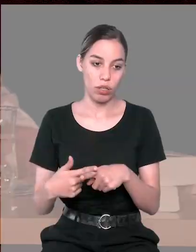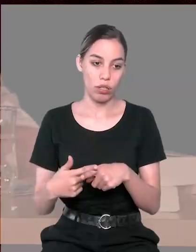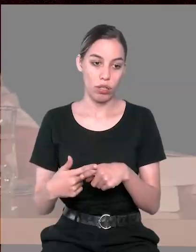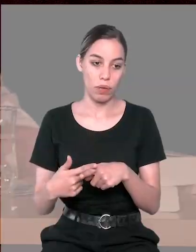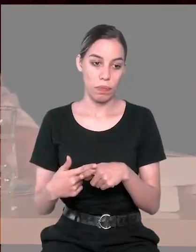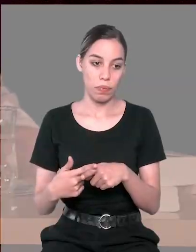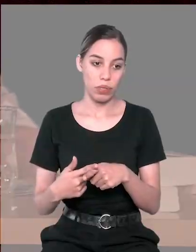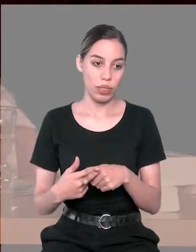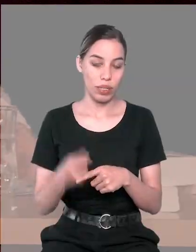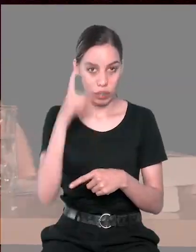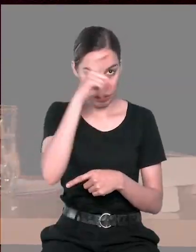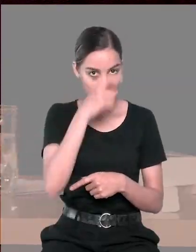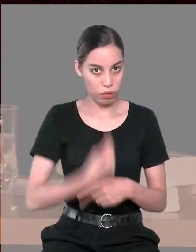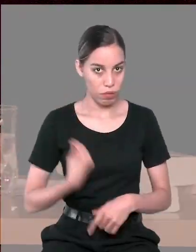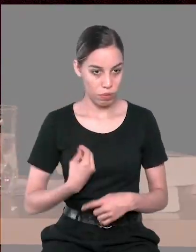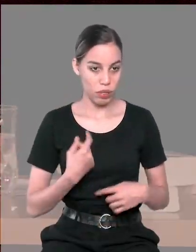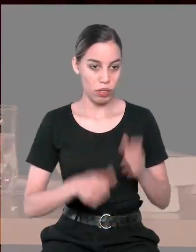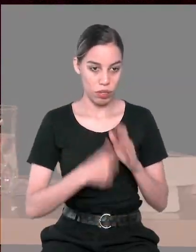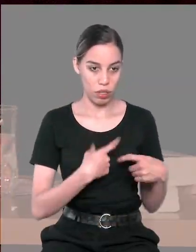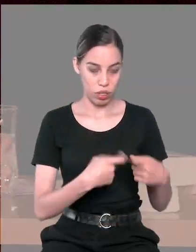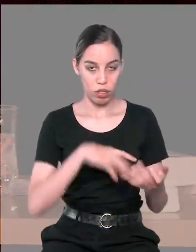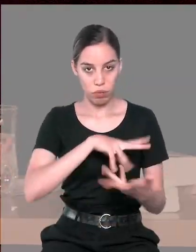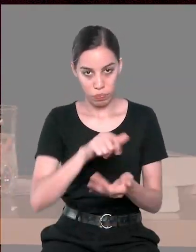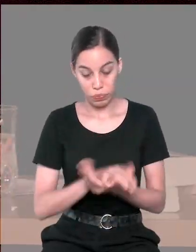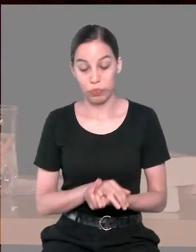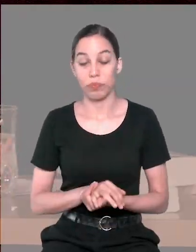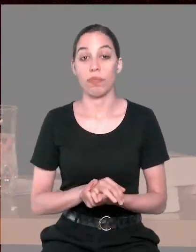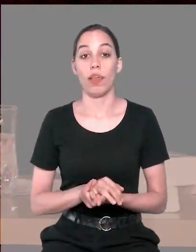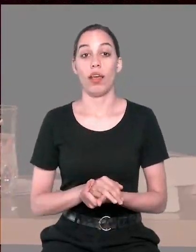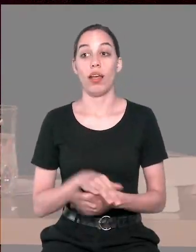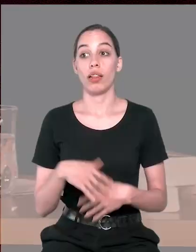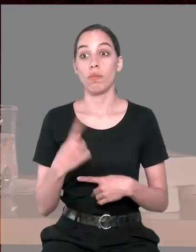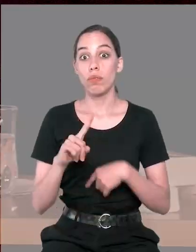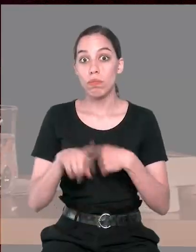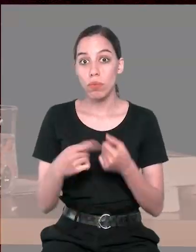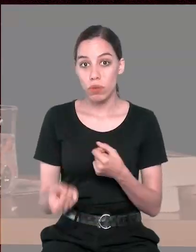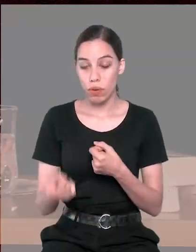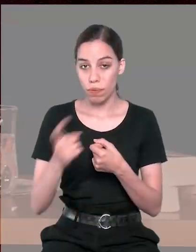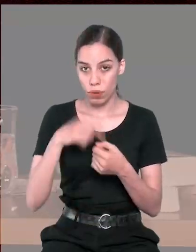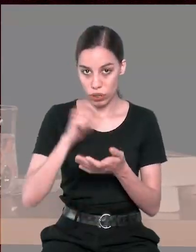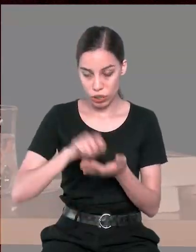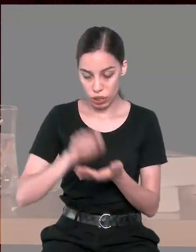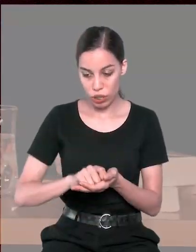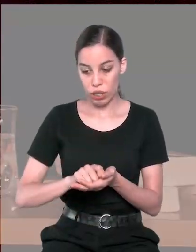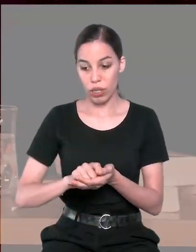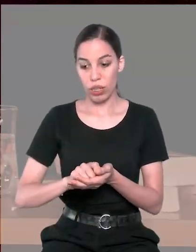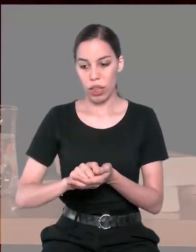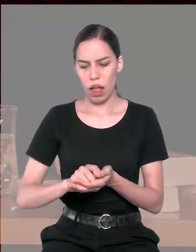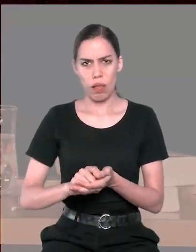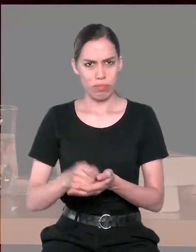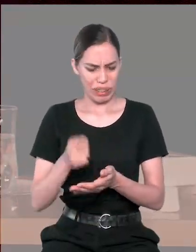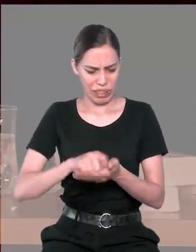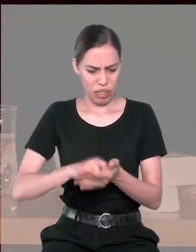E olhem que interessante. Quando ele volta a escrever poesia, ele escreve um poema que é dificílimo. Foi traduzido pelo